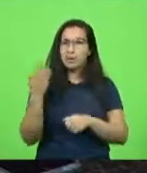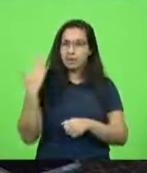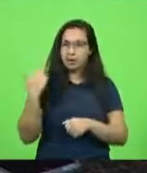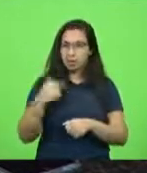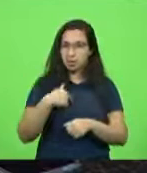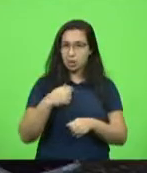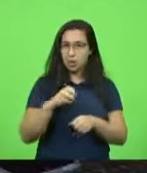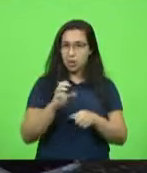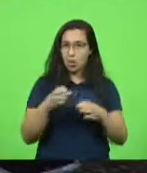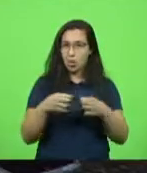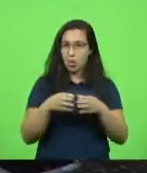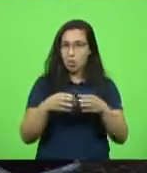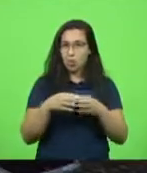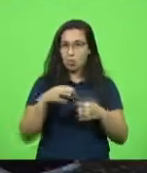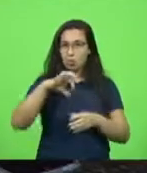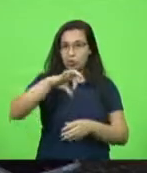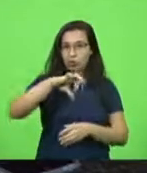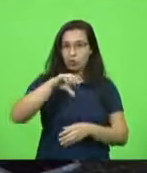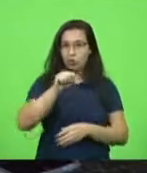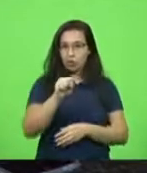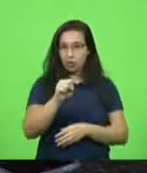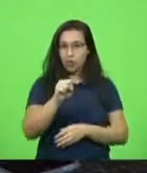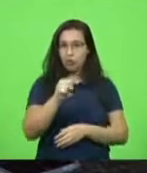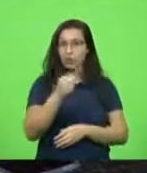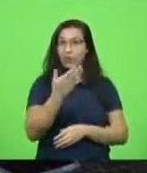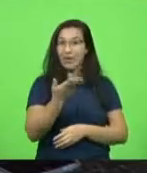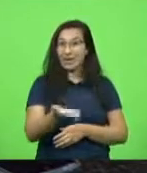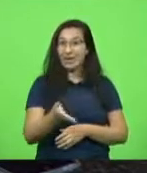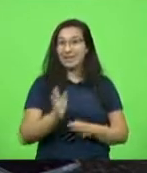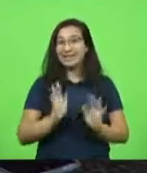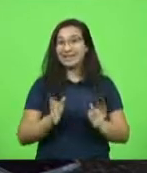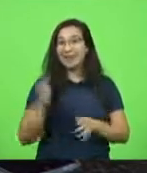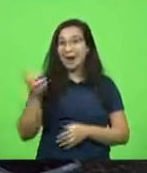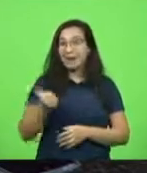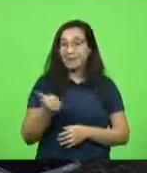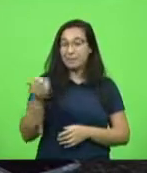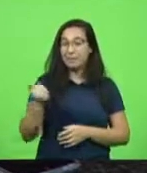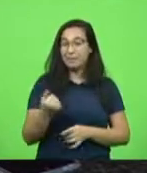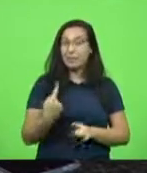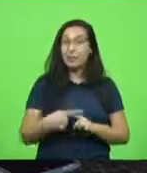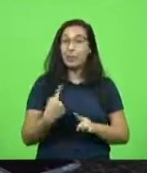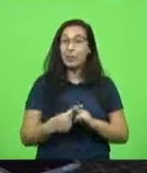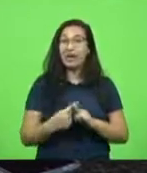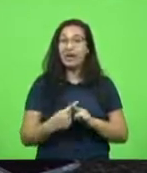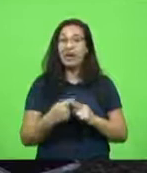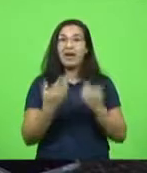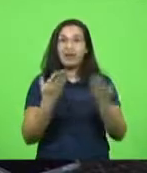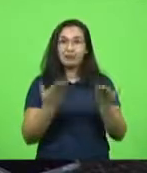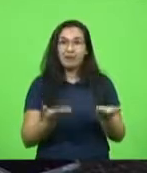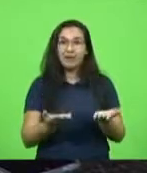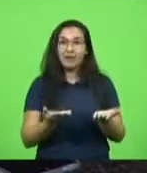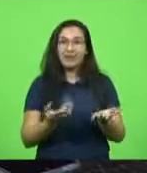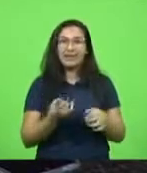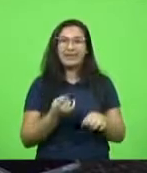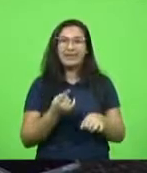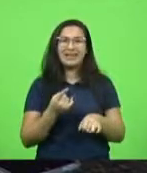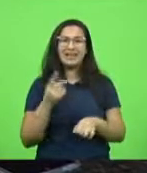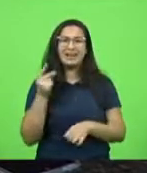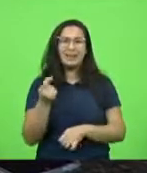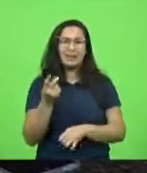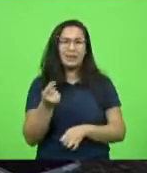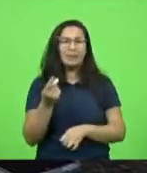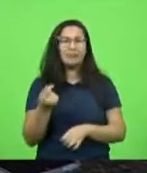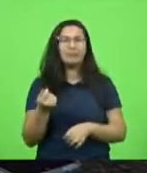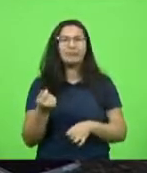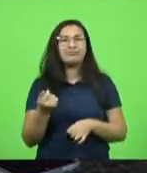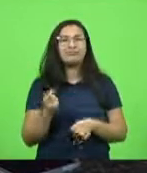98 A grande maioria deles né estão se aposentando agora porque muitos deles tinham um tempo averbado fora Enfim